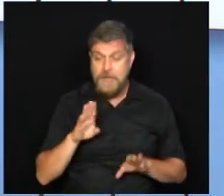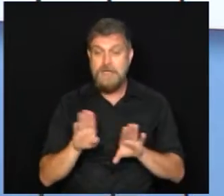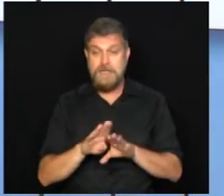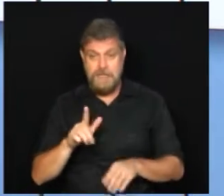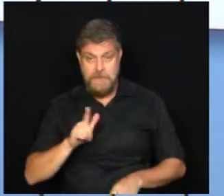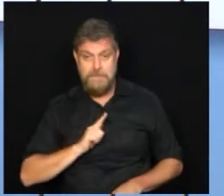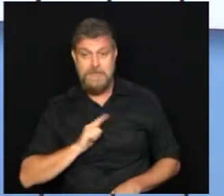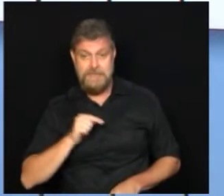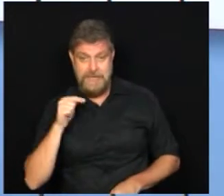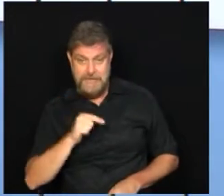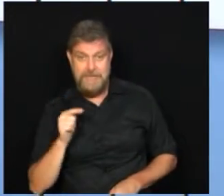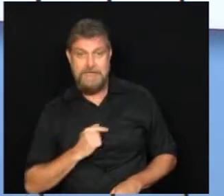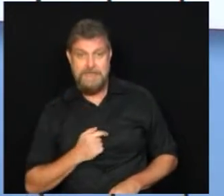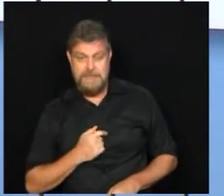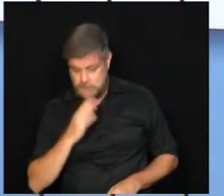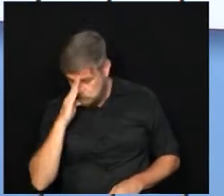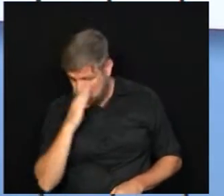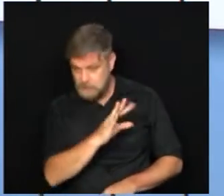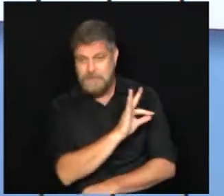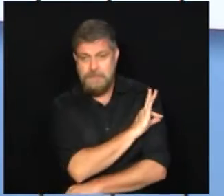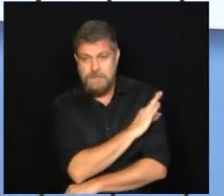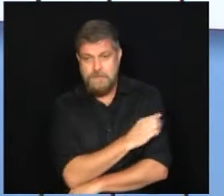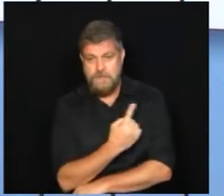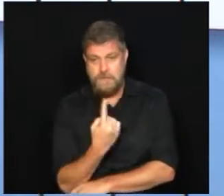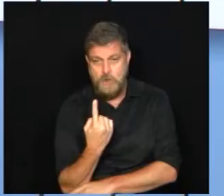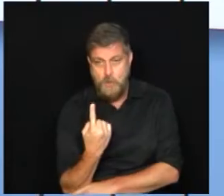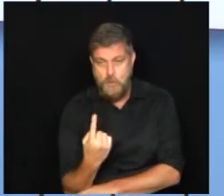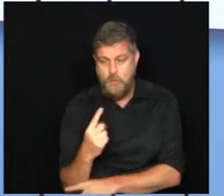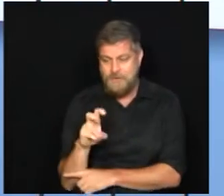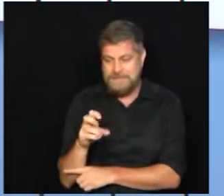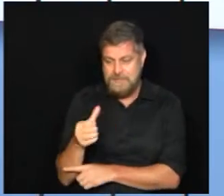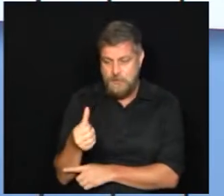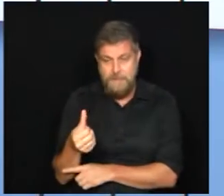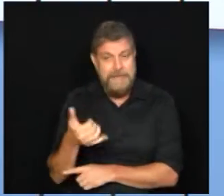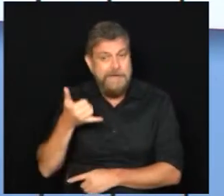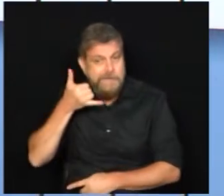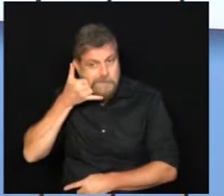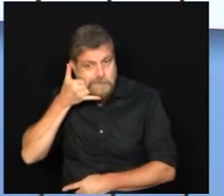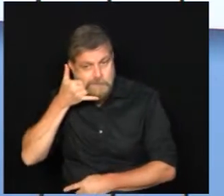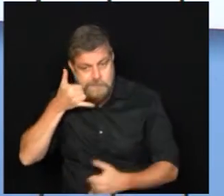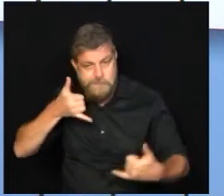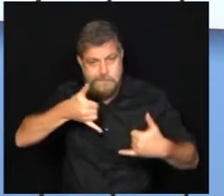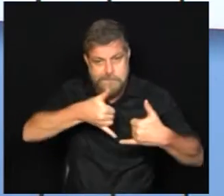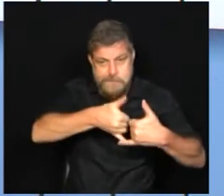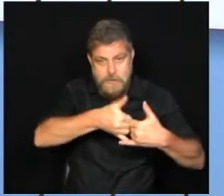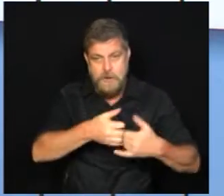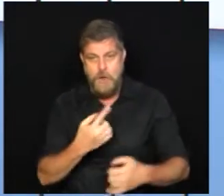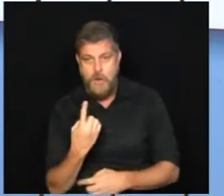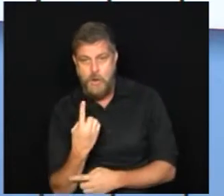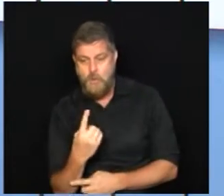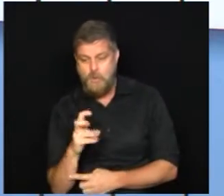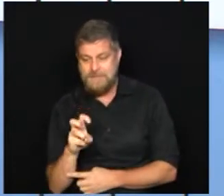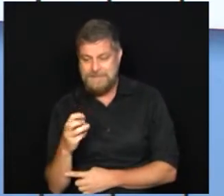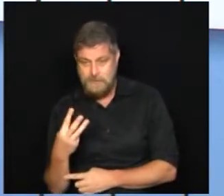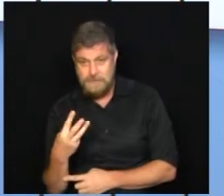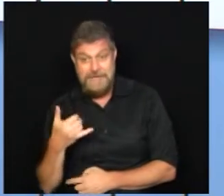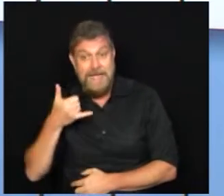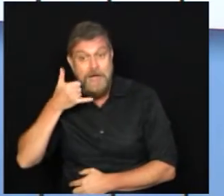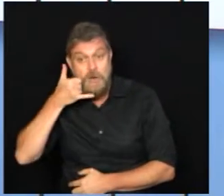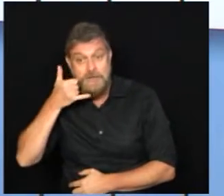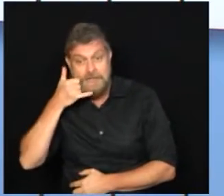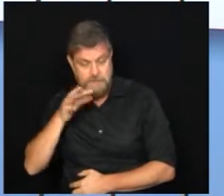temos canais aqui direto com a prefeitura que é 156 que é o a prefeitura 1153